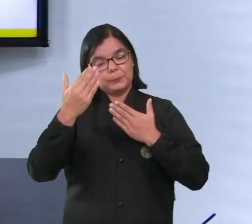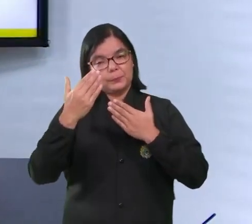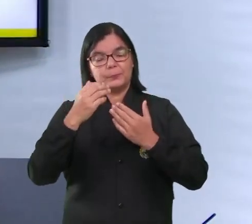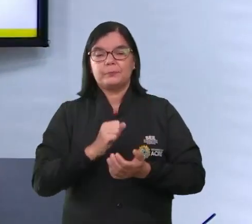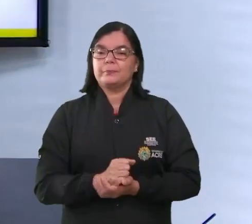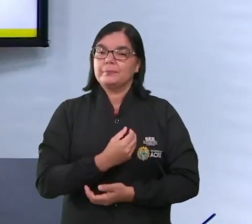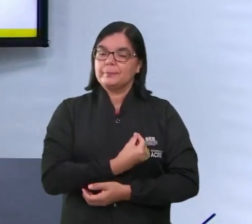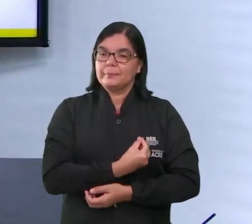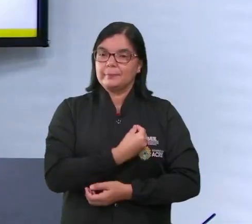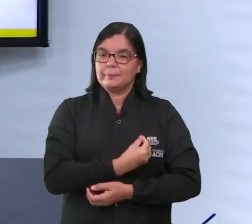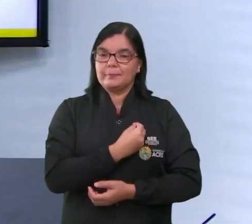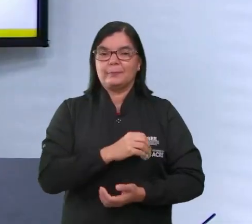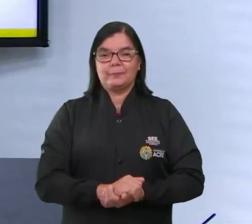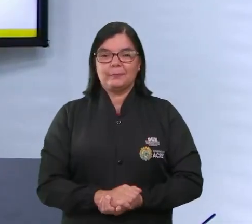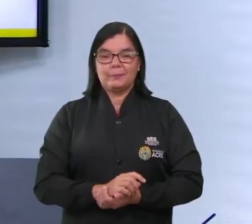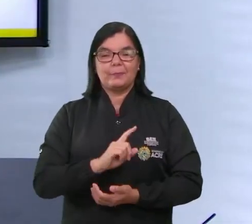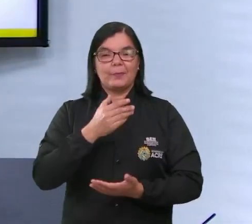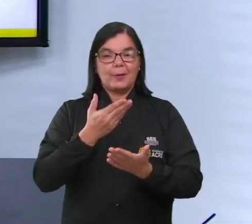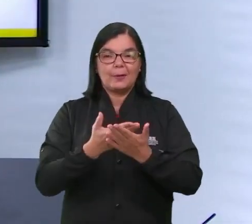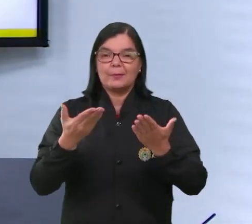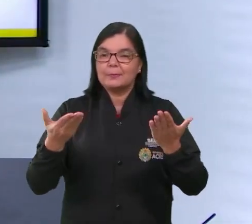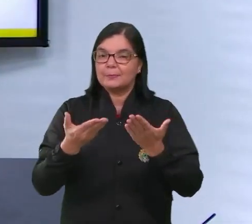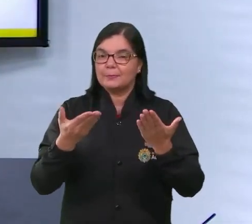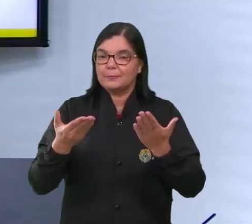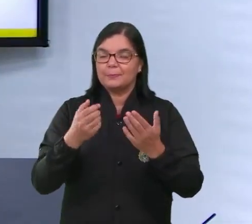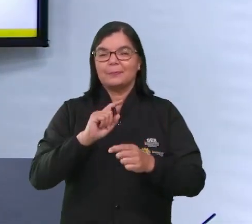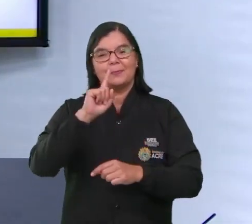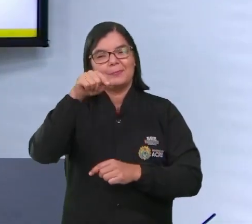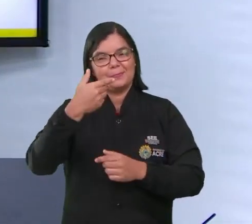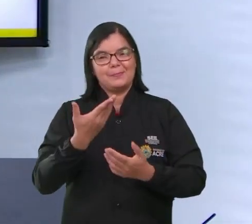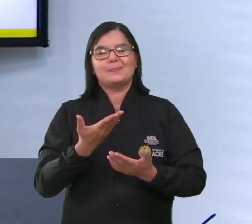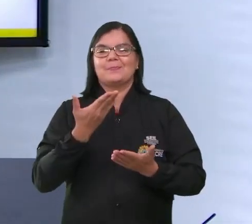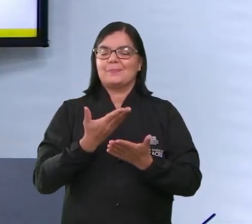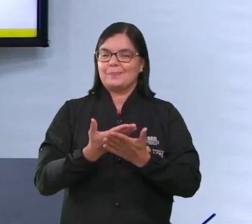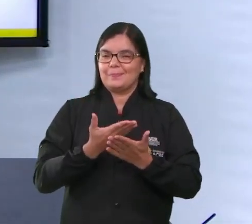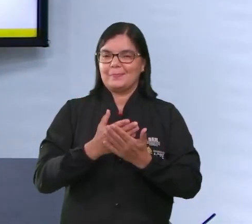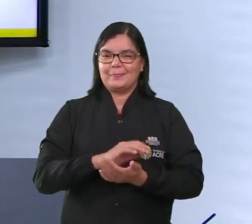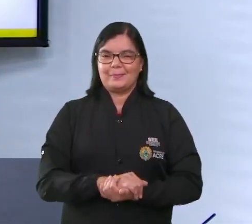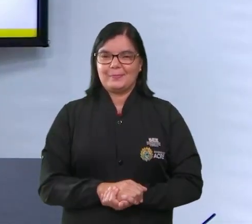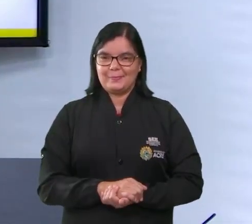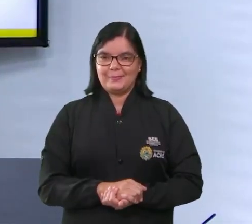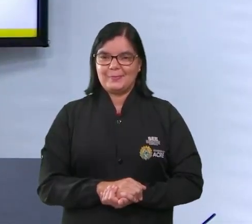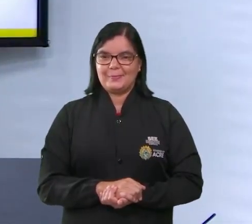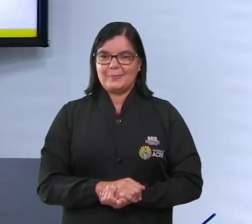obrigado pela sua participação na nossa aula de hoje e até a próxima aula.